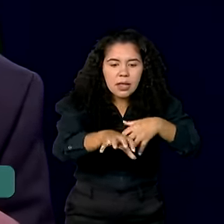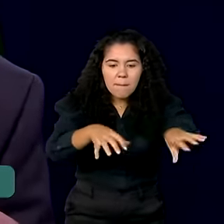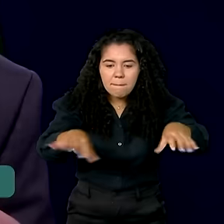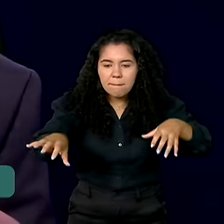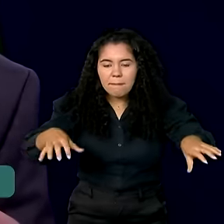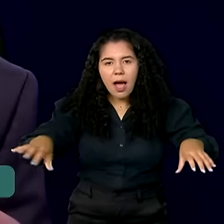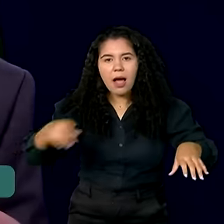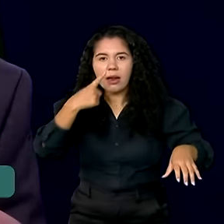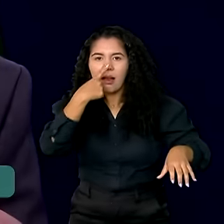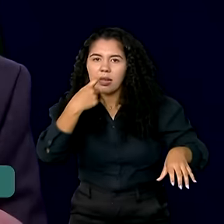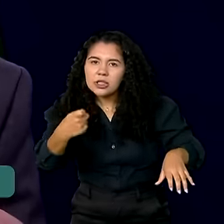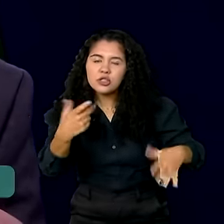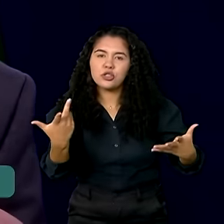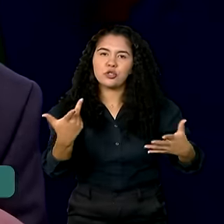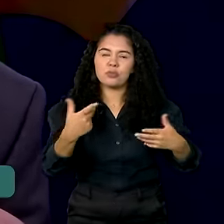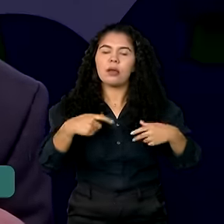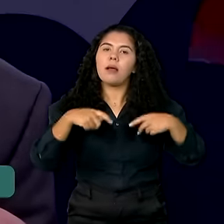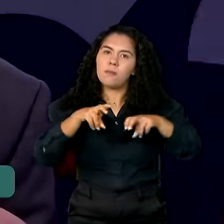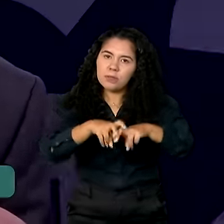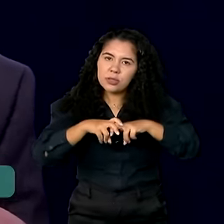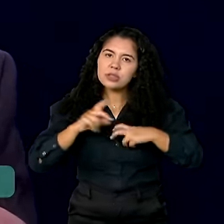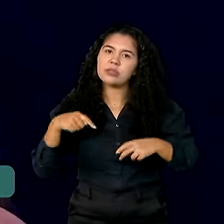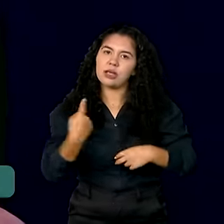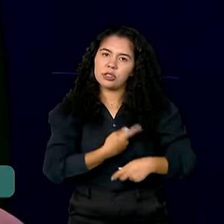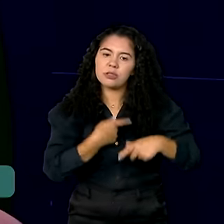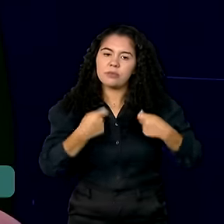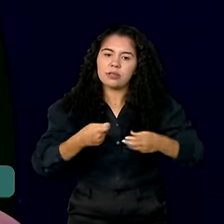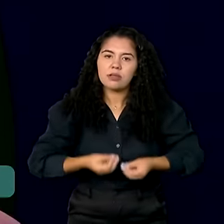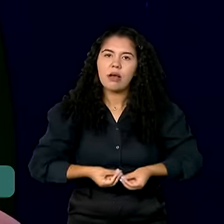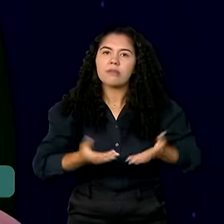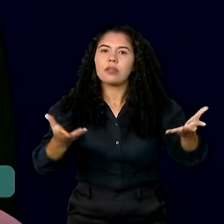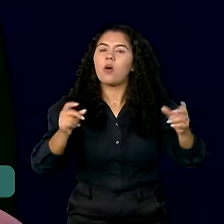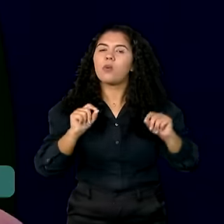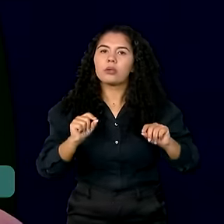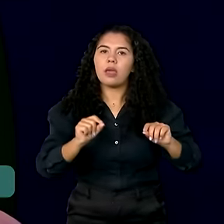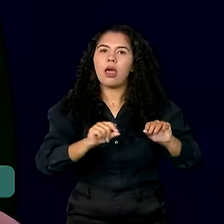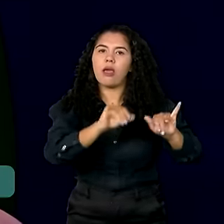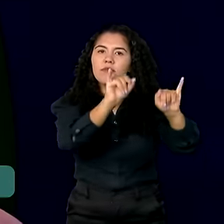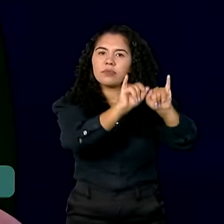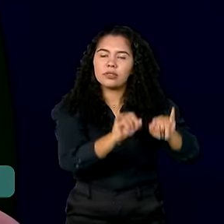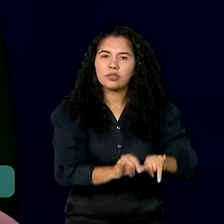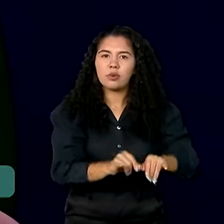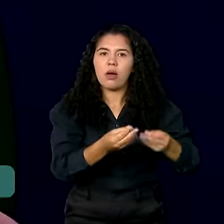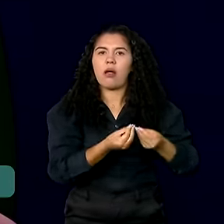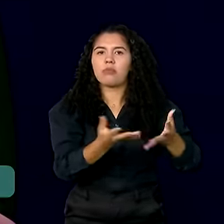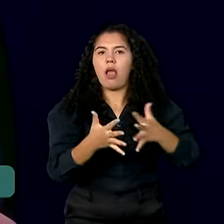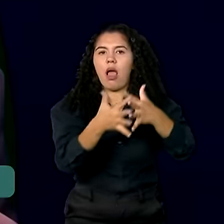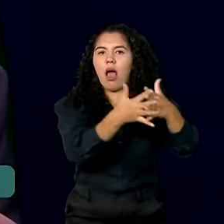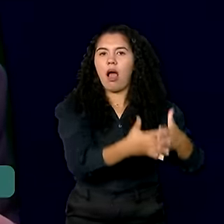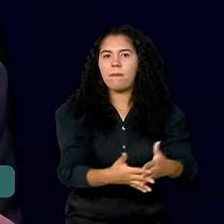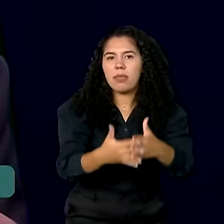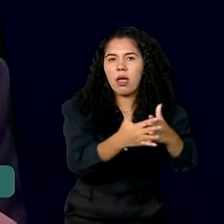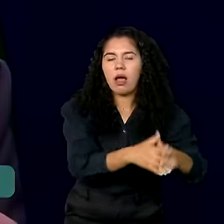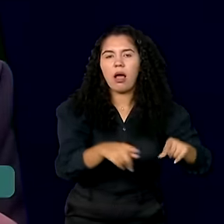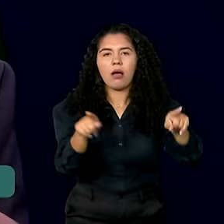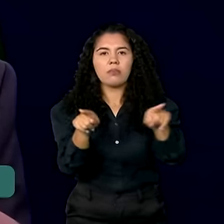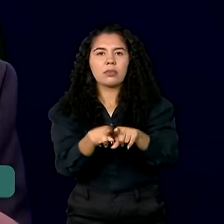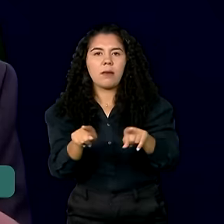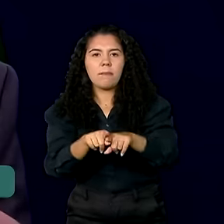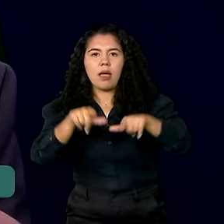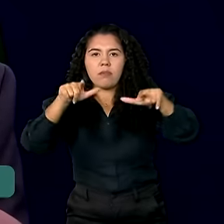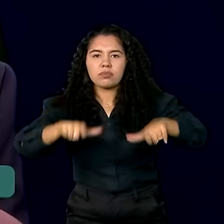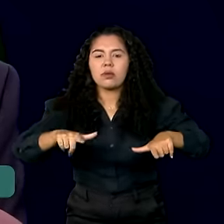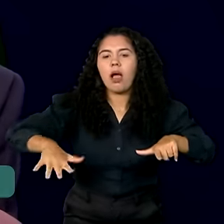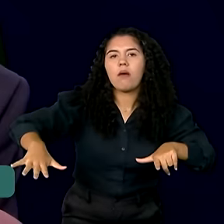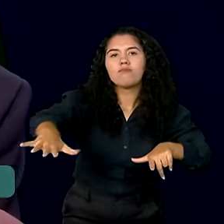de uma estrutura bem feita, e para isso a gente vai levar o quê? Da infraestrutura, levar caminhões, levar galpões, enfim, levar